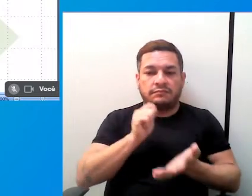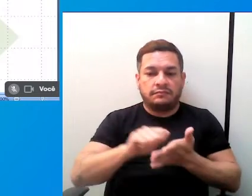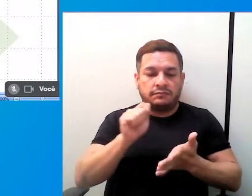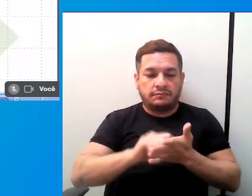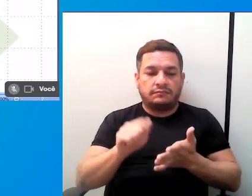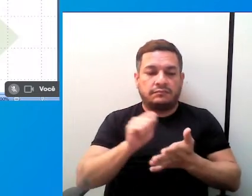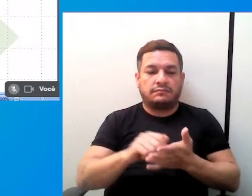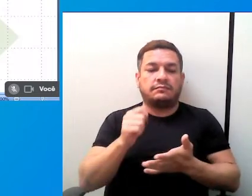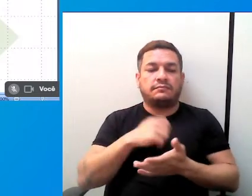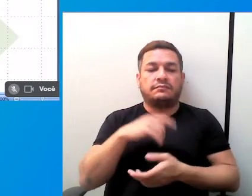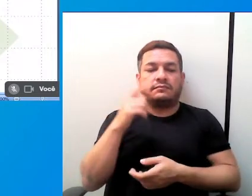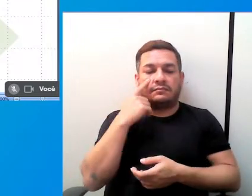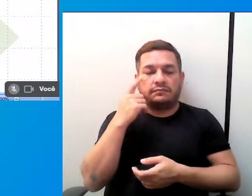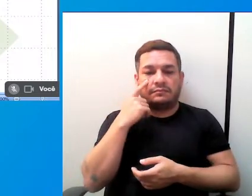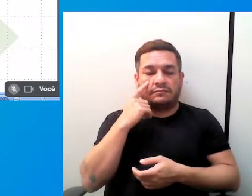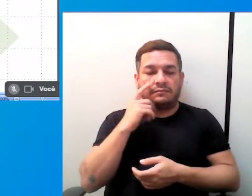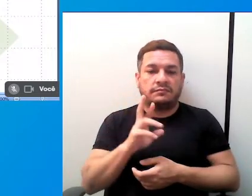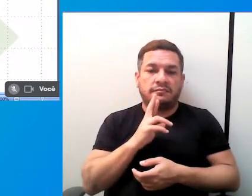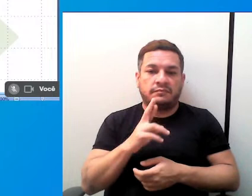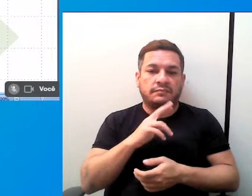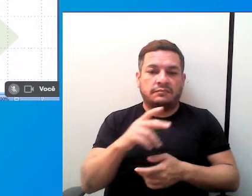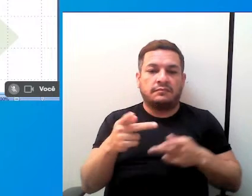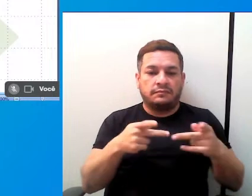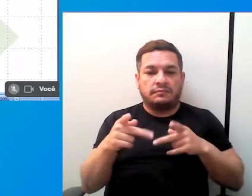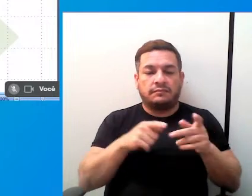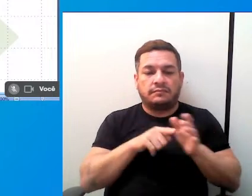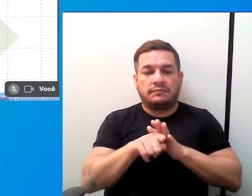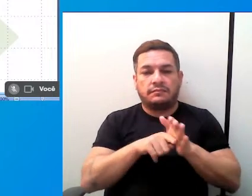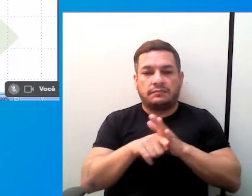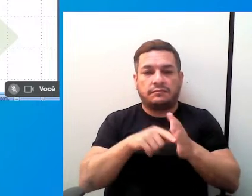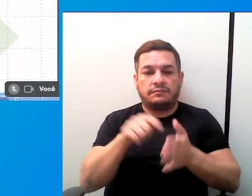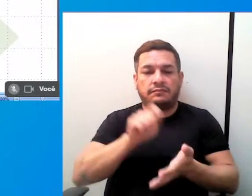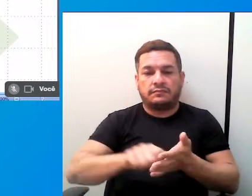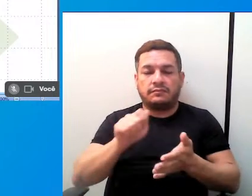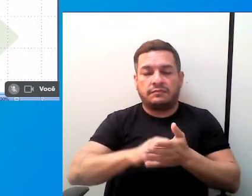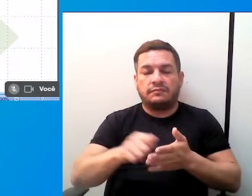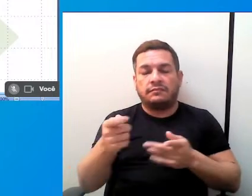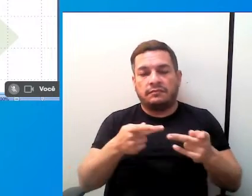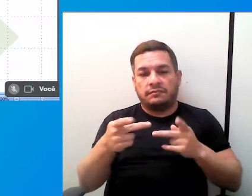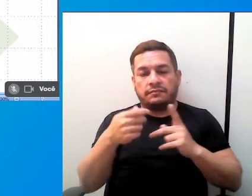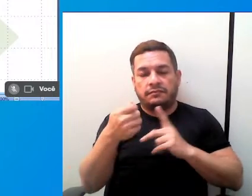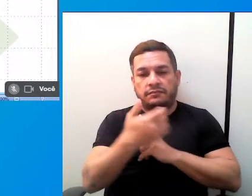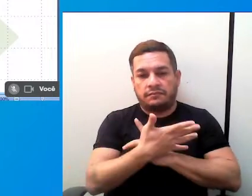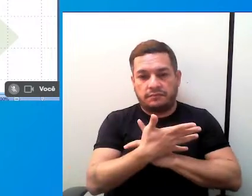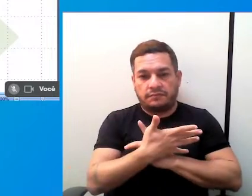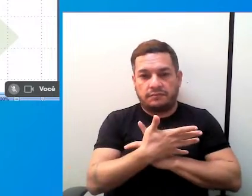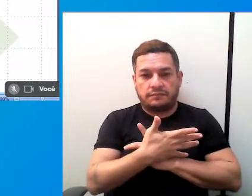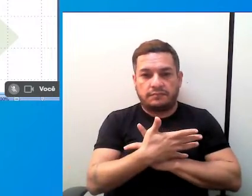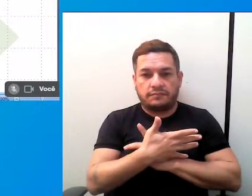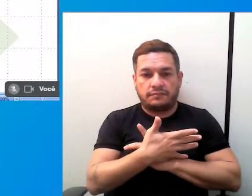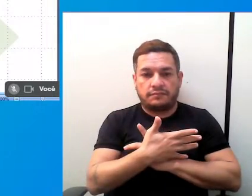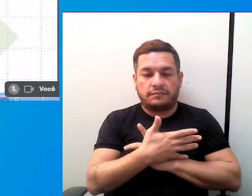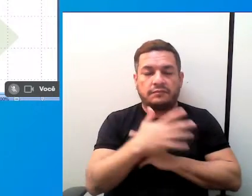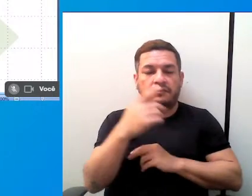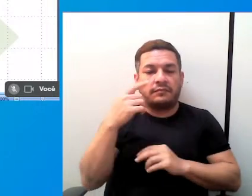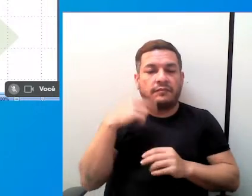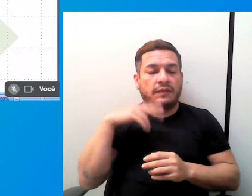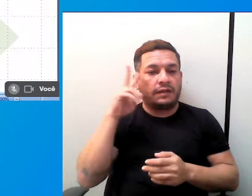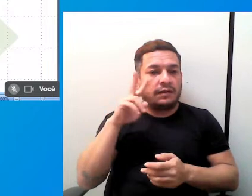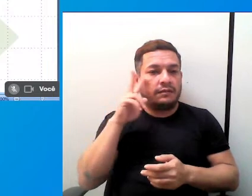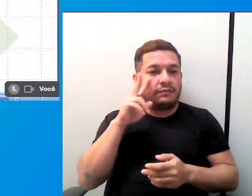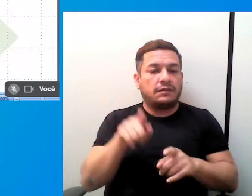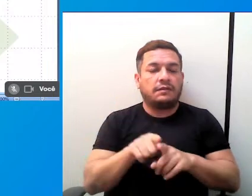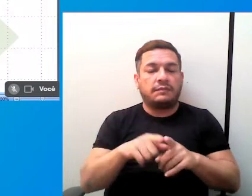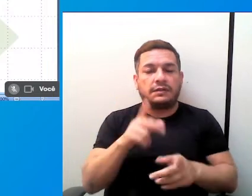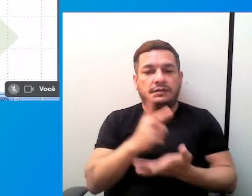escrevem, pegam os resultados desse projeto de pesquisa e escrevem um projeto de extensão. Lembrando que aqui sempre tem